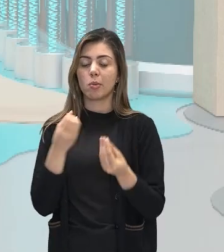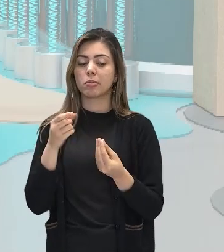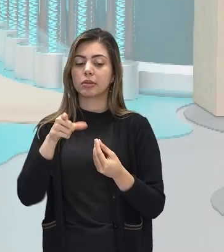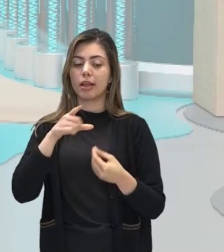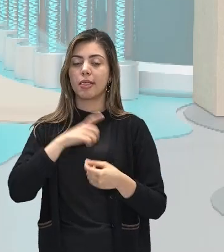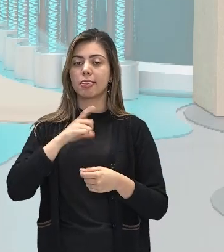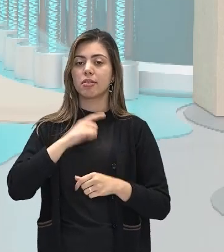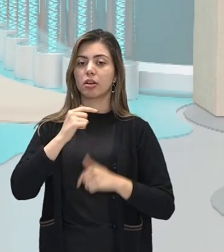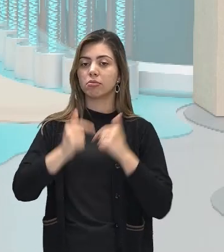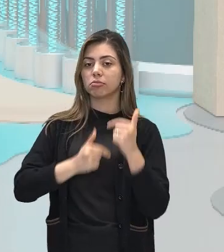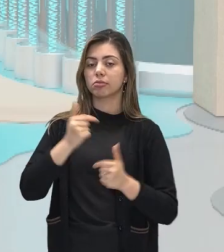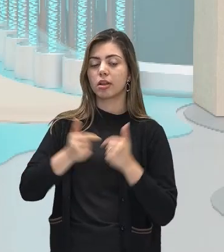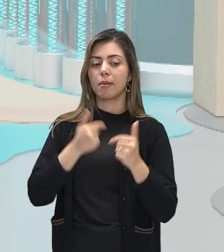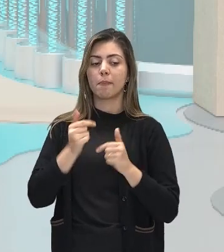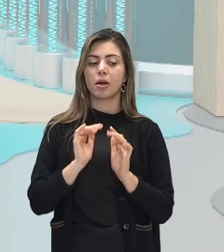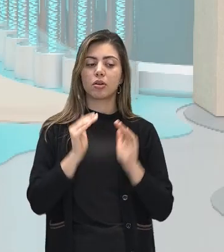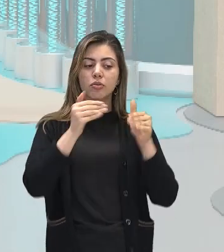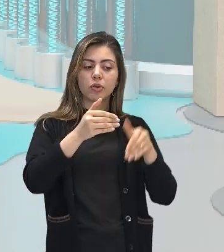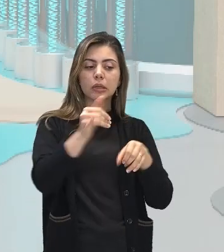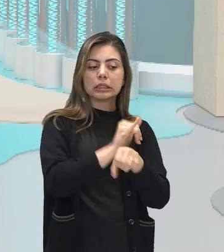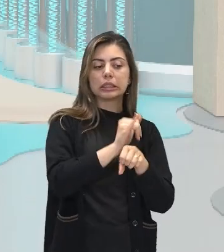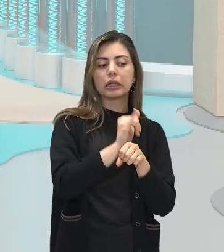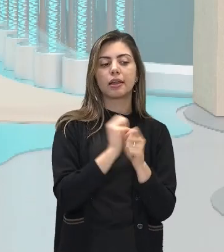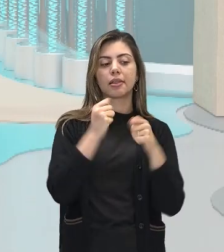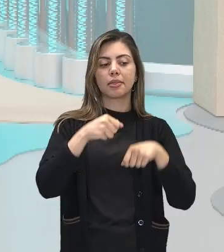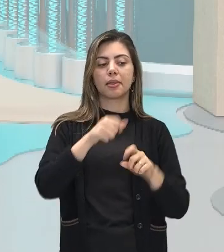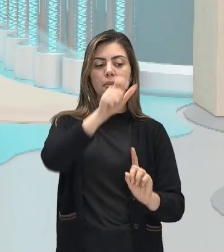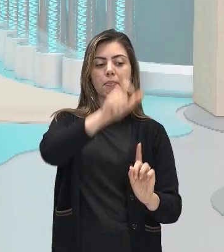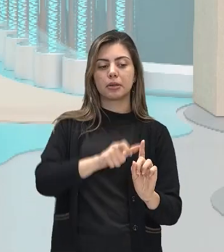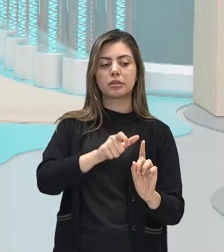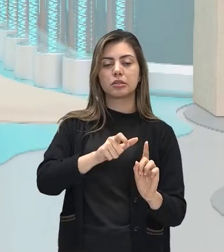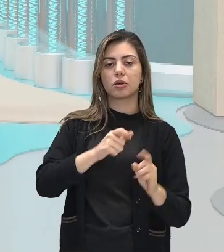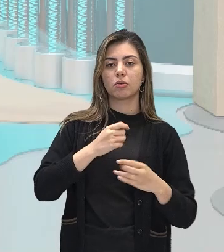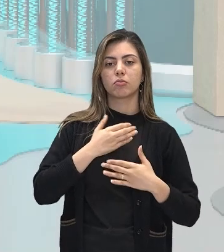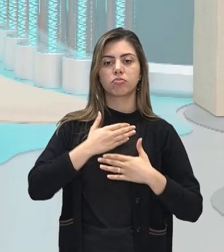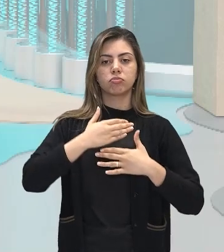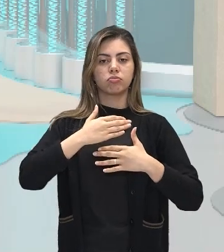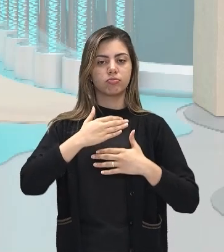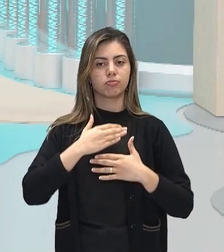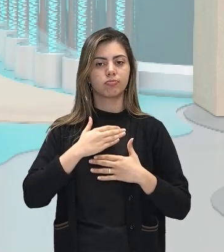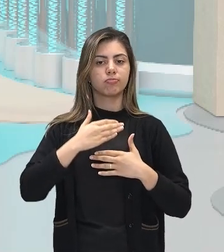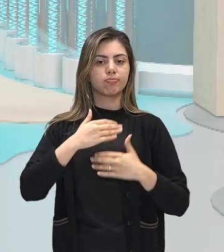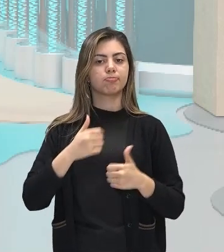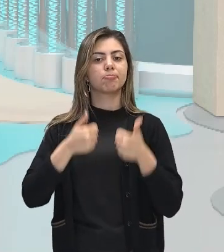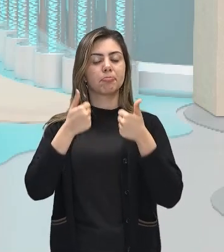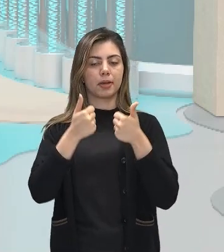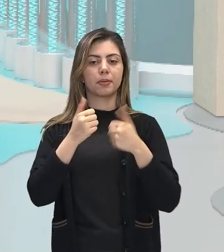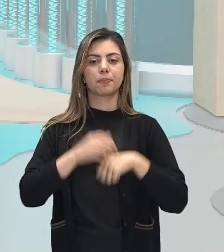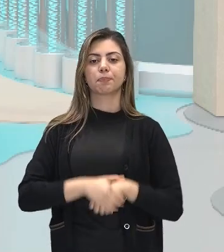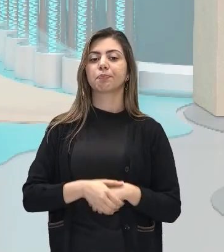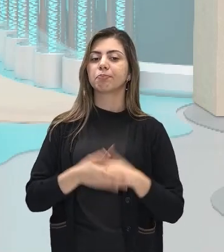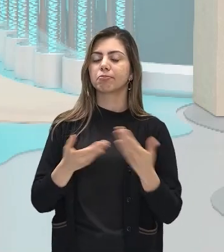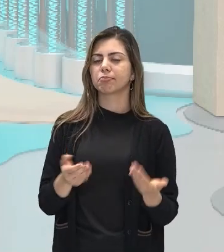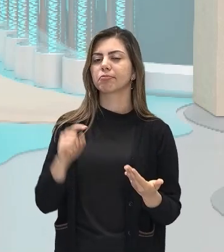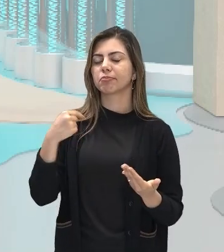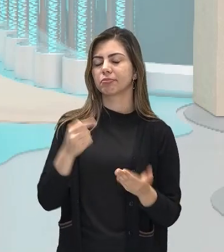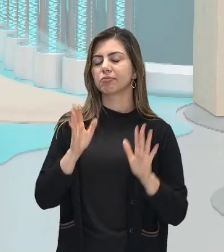para trabalhar, para trazer de novo a saúde dos pulmões, ok? Então, a gente já viu como é que